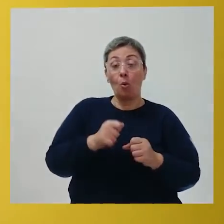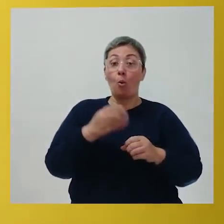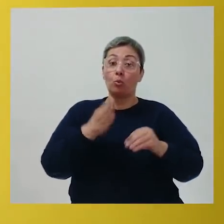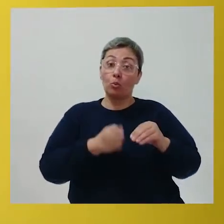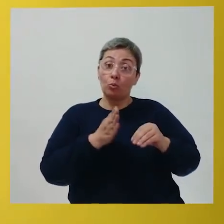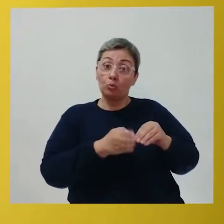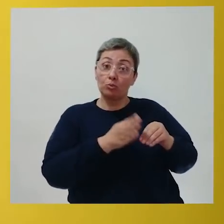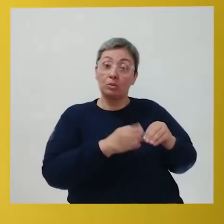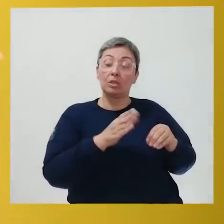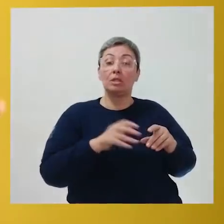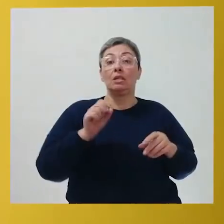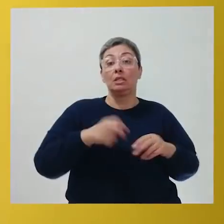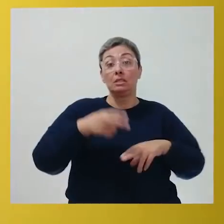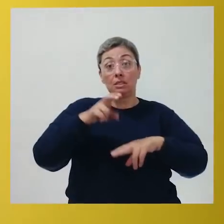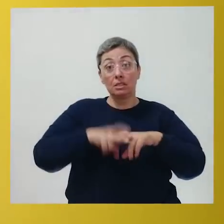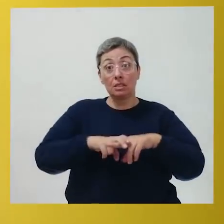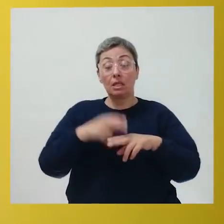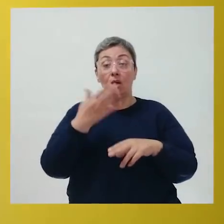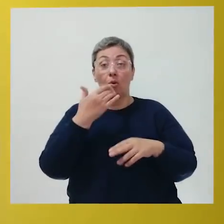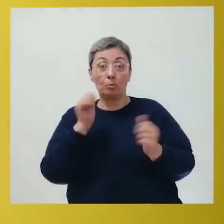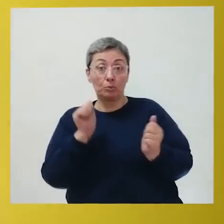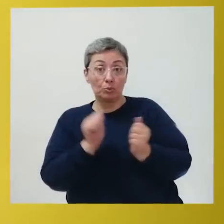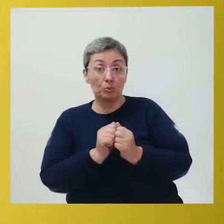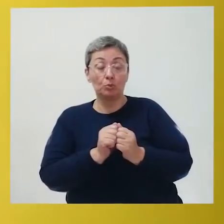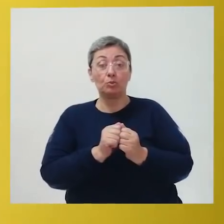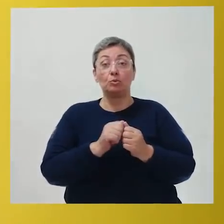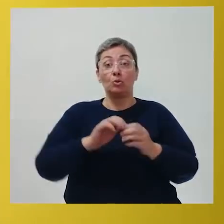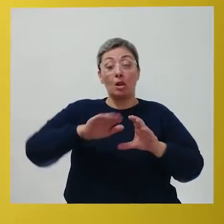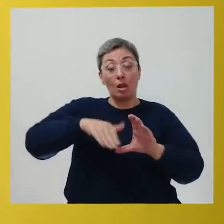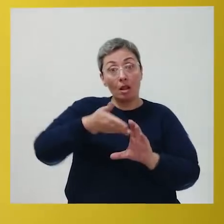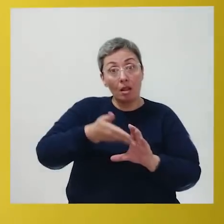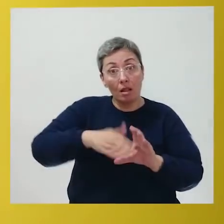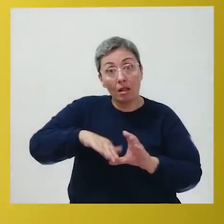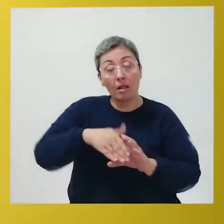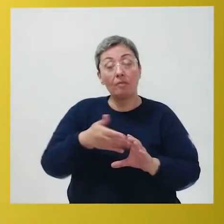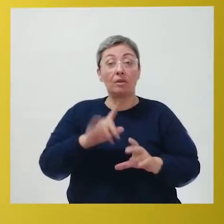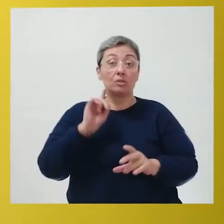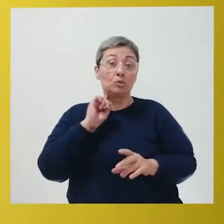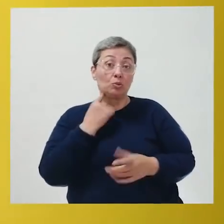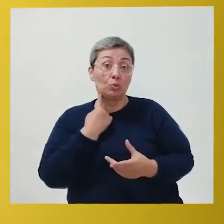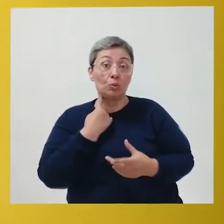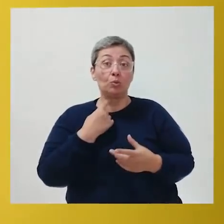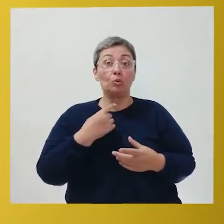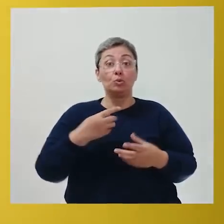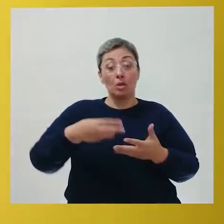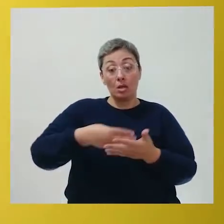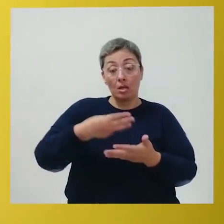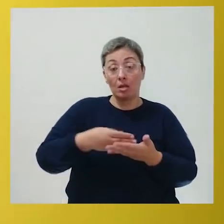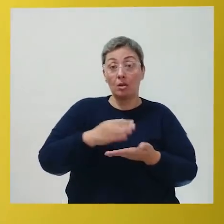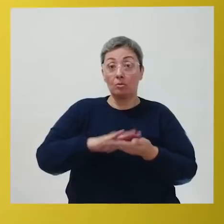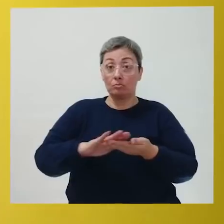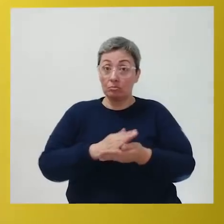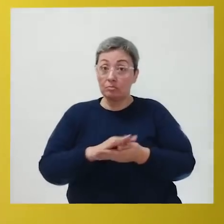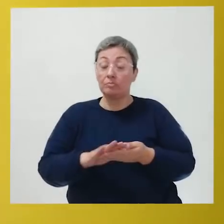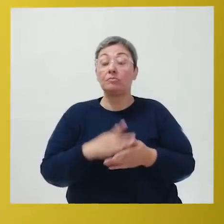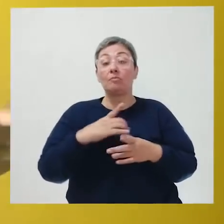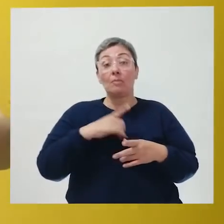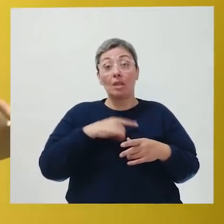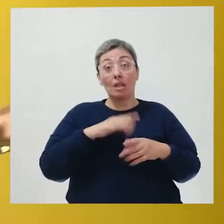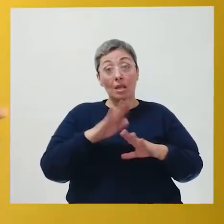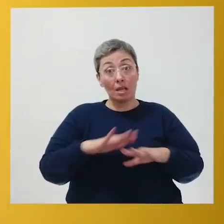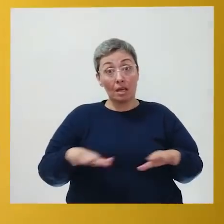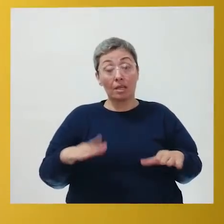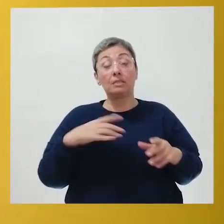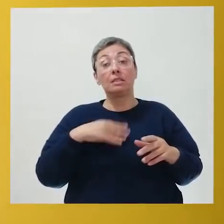para cortar, para sentar e comer junto, para lavar o potinho que ela sujou, os talheres, enfim, A